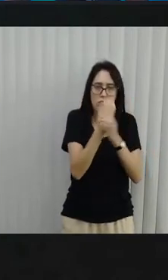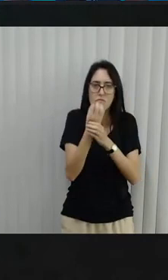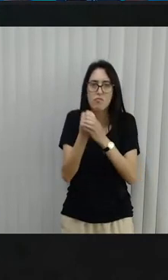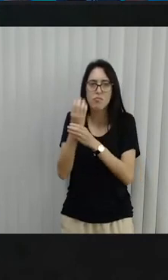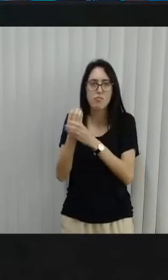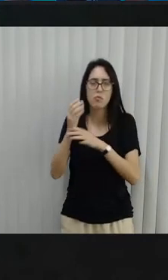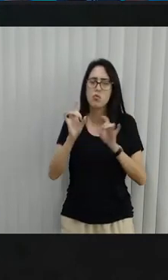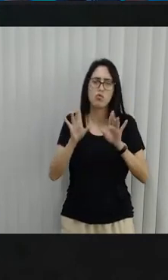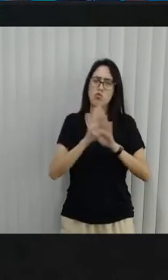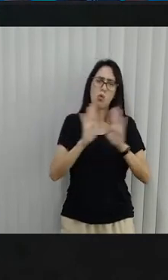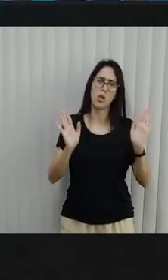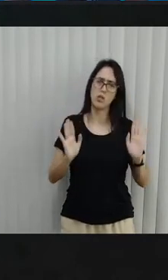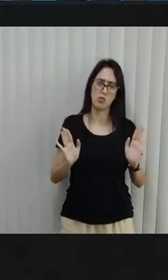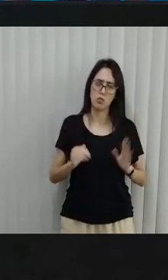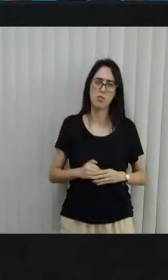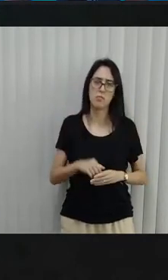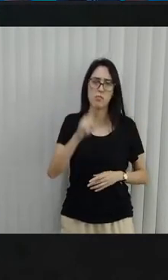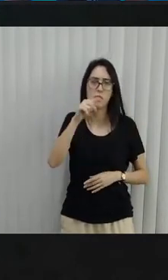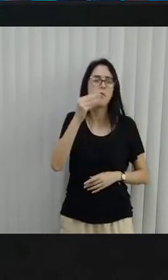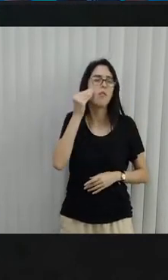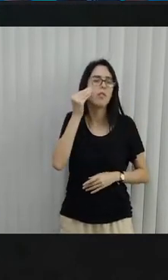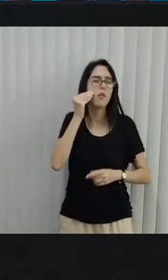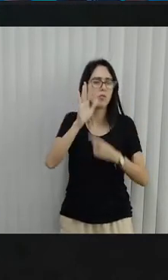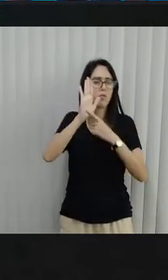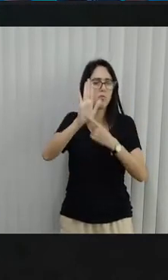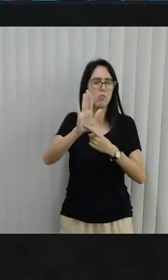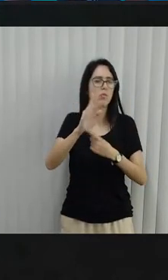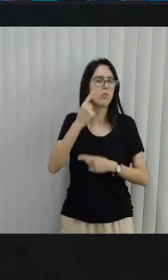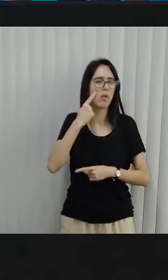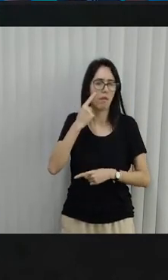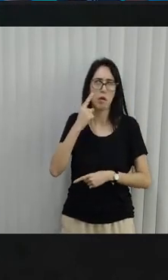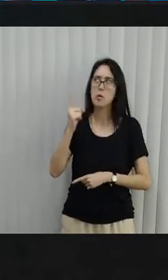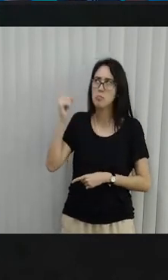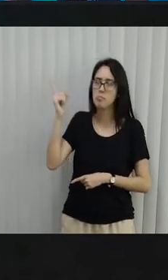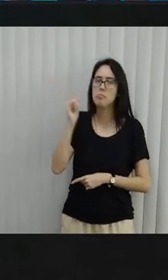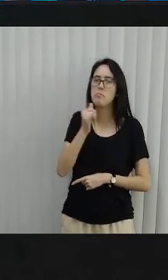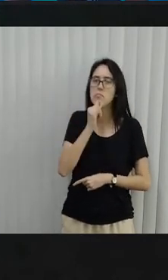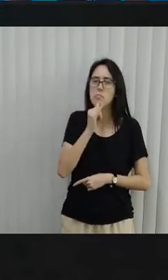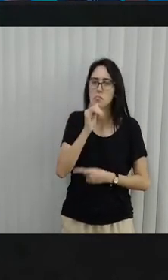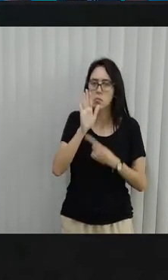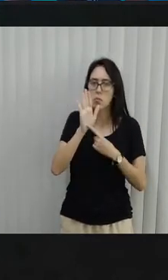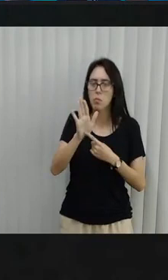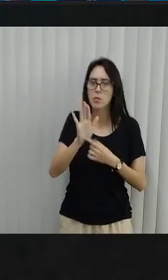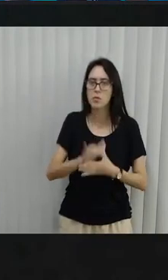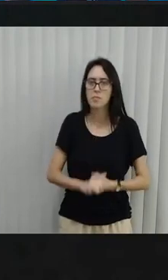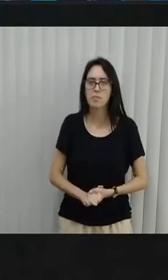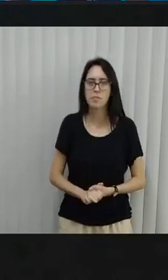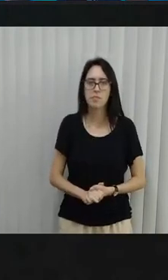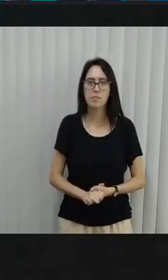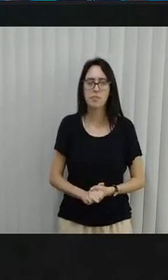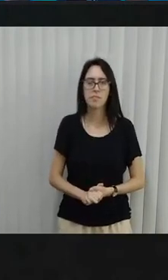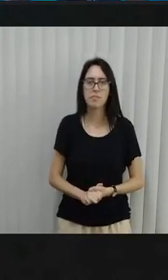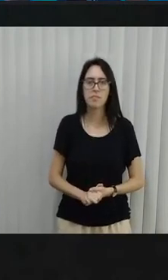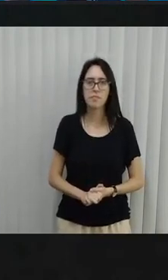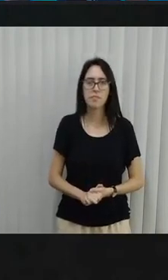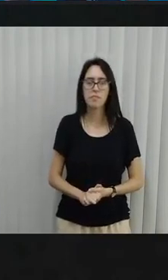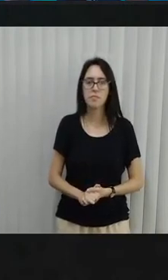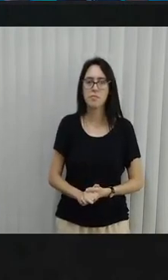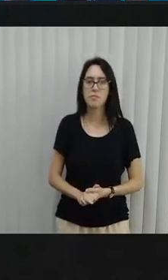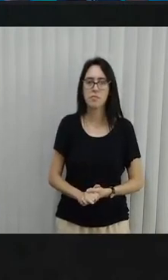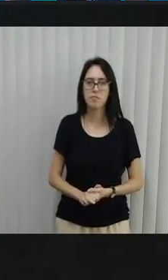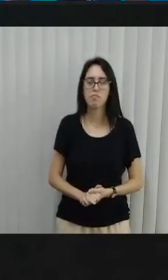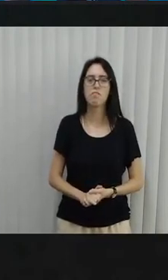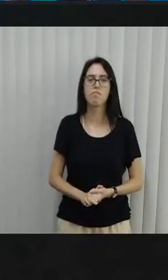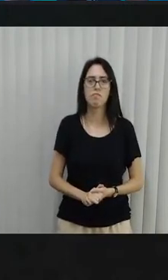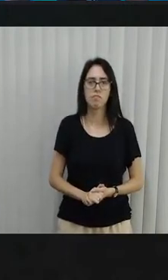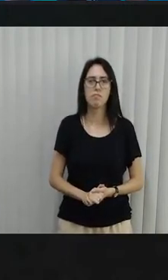É só isso, gente. Gui, faz um teste aí. Tira o Mova chão, duplica o Mova 8 passos ali e coloca de novo, sabe? Tá bom.